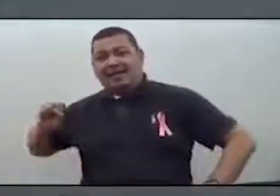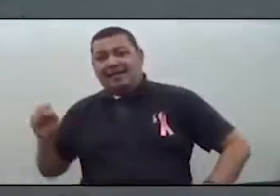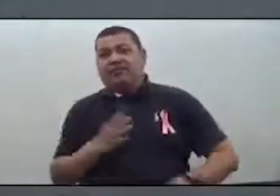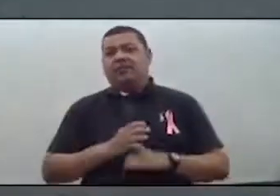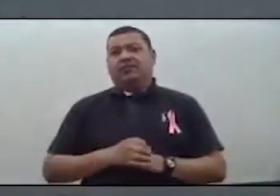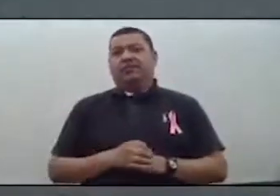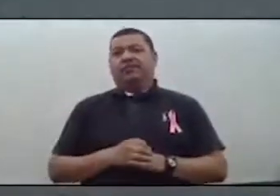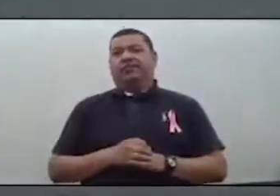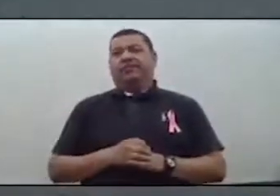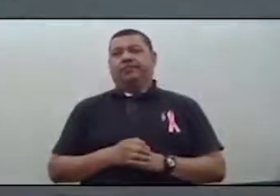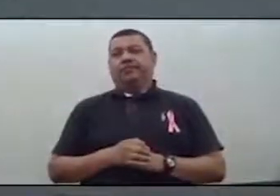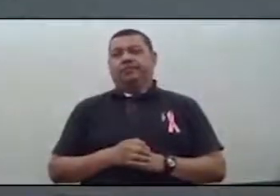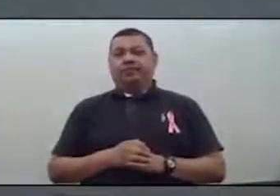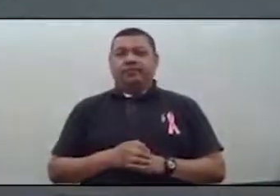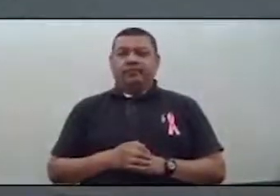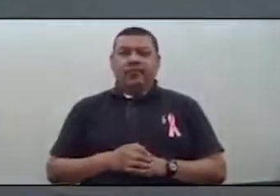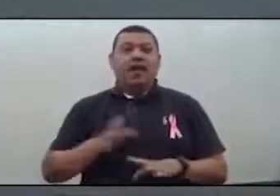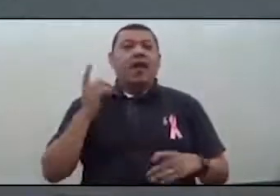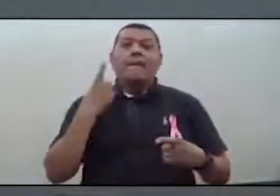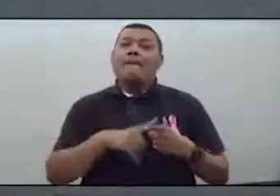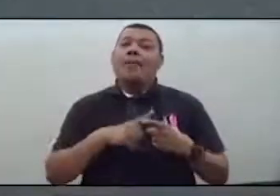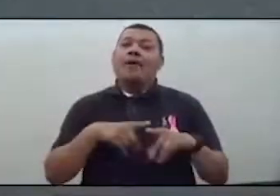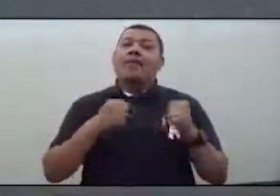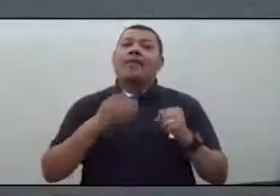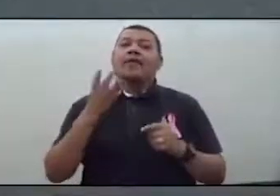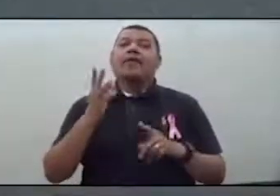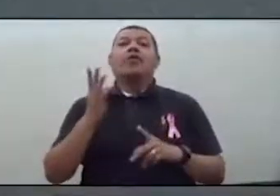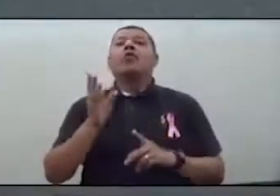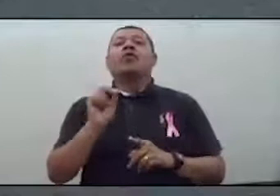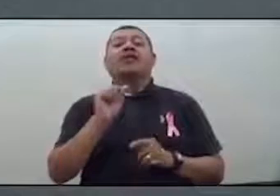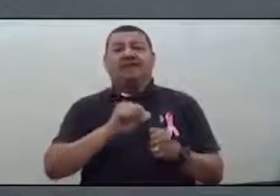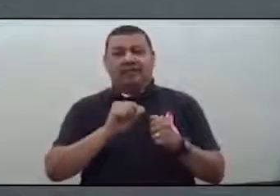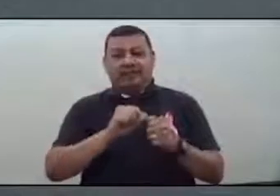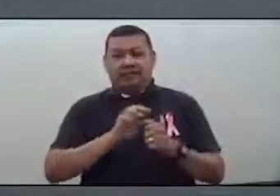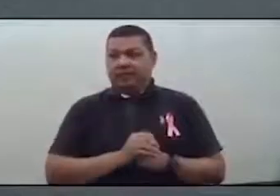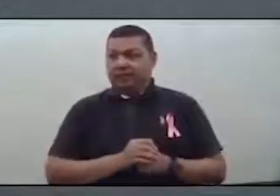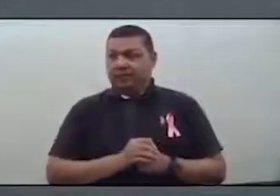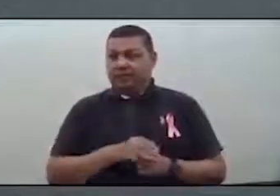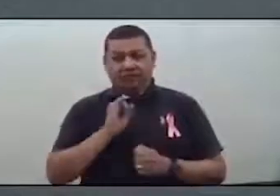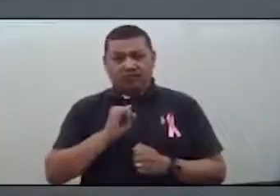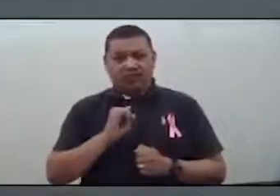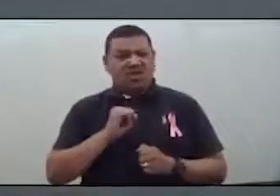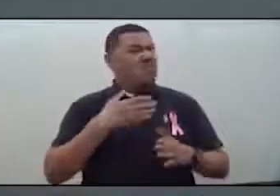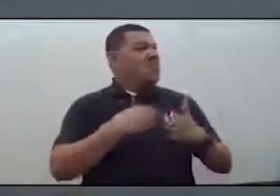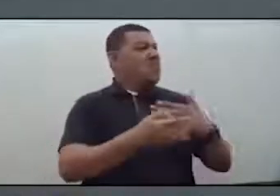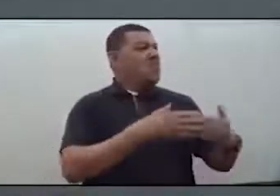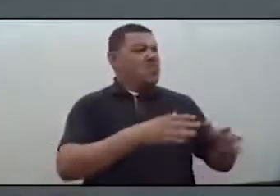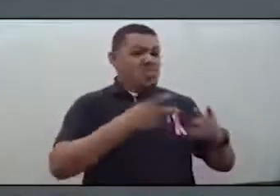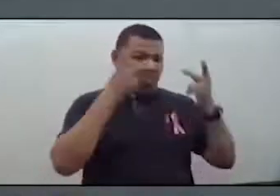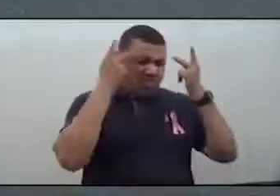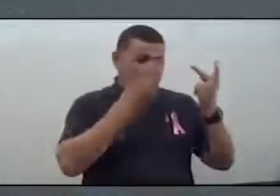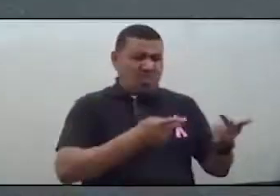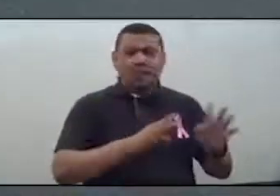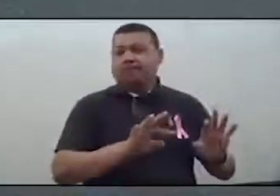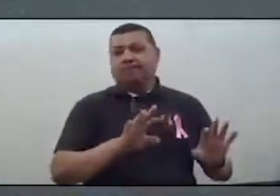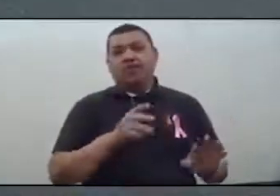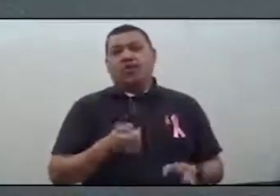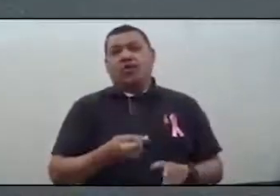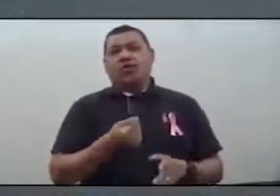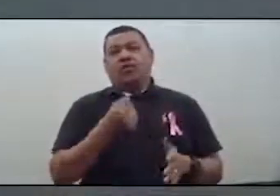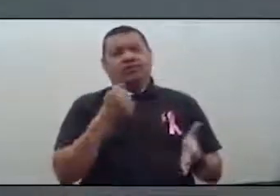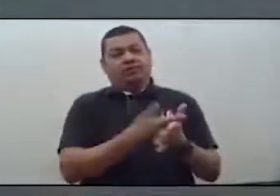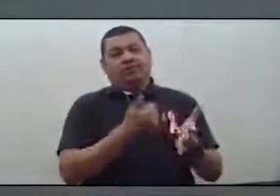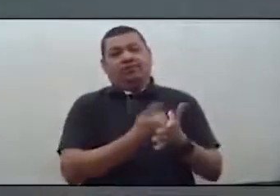paliativo, precisa se entender o que realmente vai ser feito, porque se for para fazer de qualquer jeito, vai se gastar dinheiro à